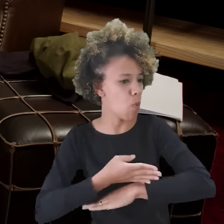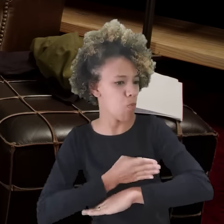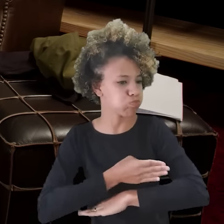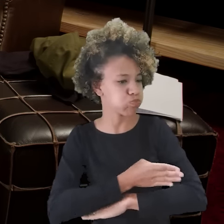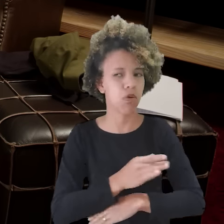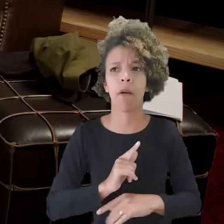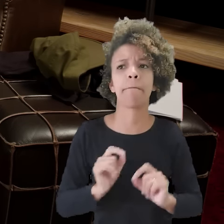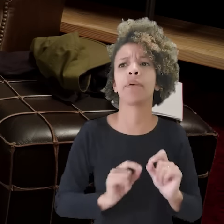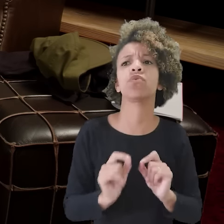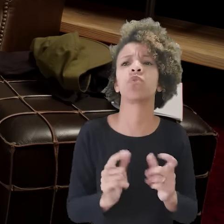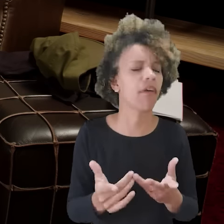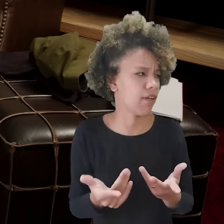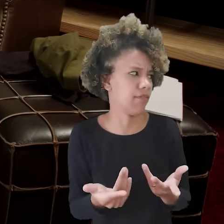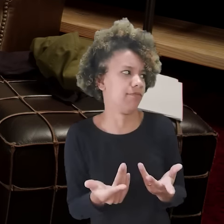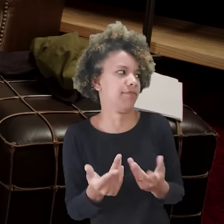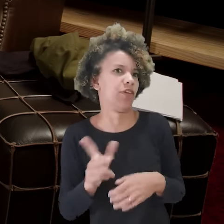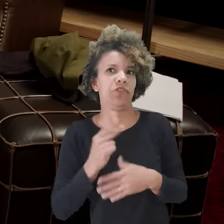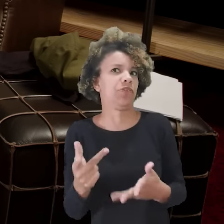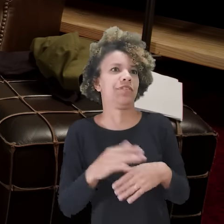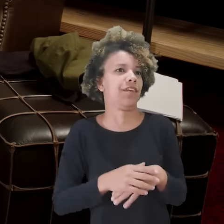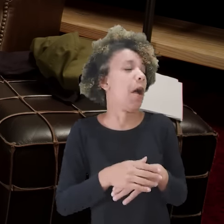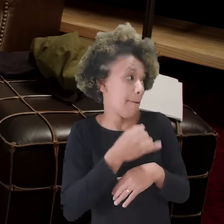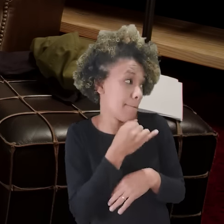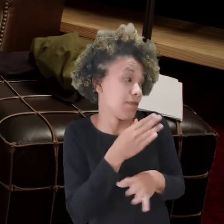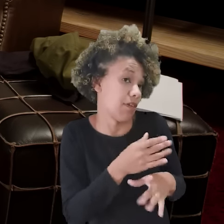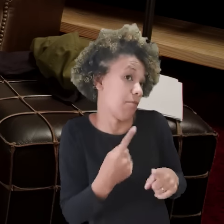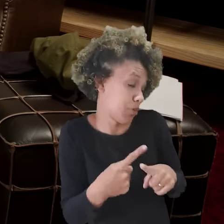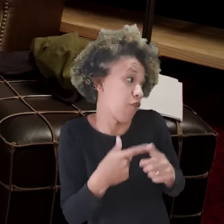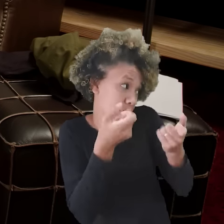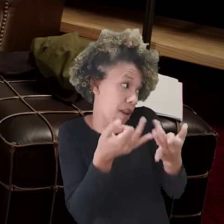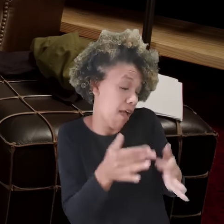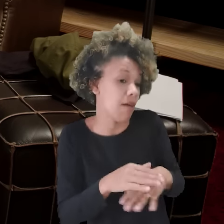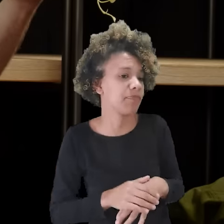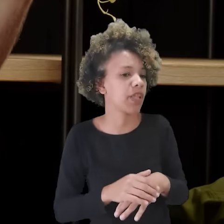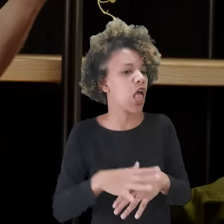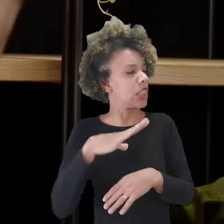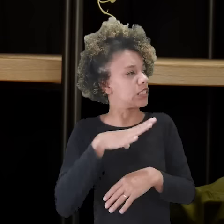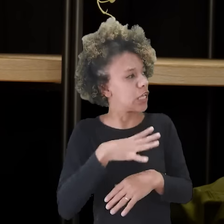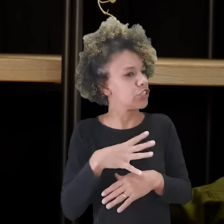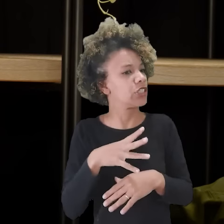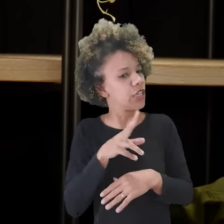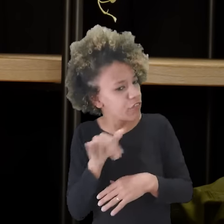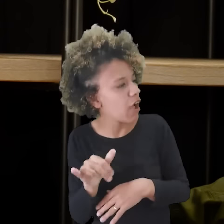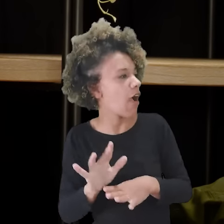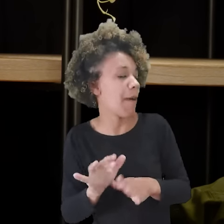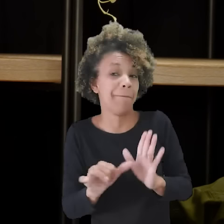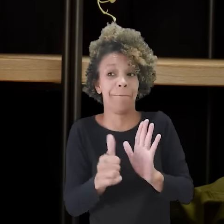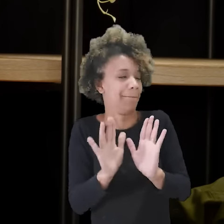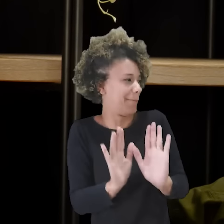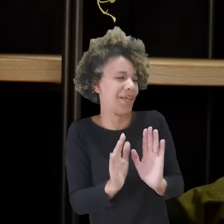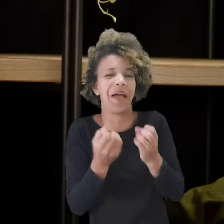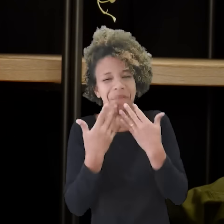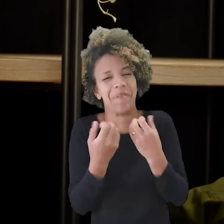coisa do tubarão É pô todo lugar assim eu vou explicar uma parada toda cidade que a gente vai outra cidade primeira coisa